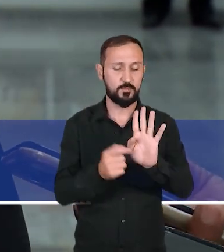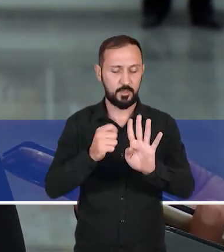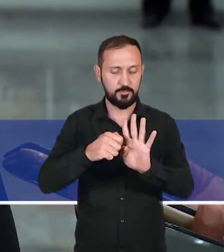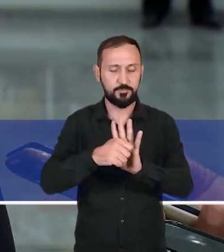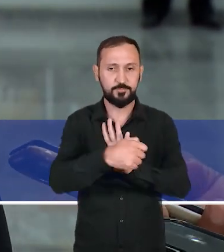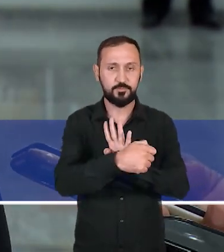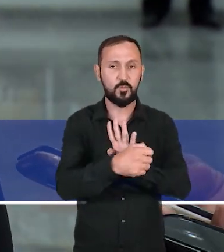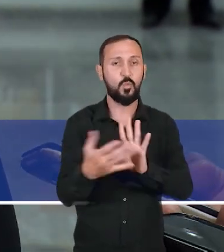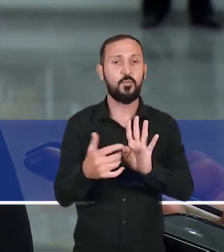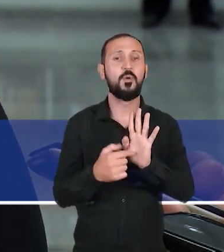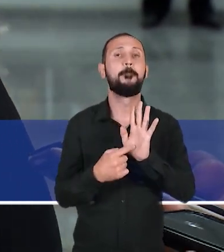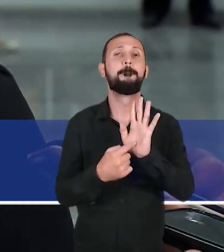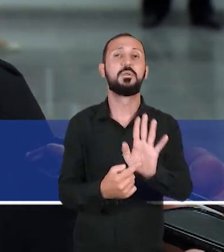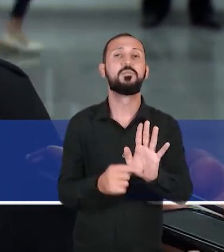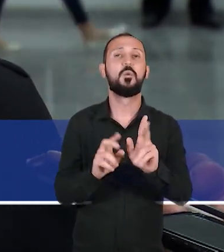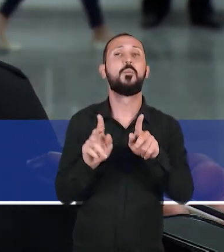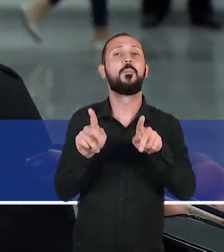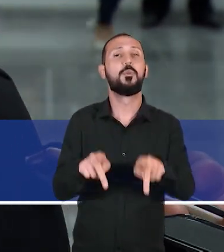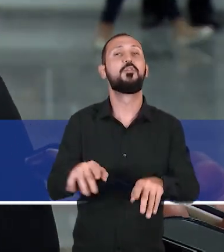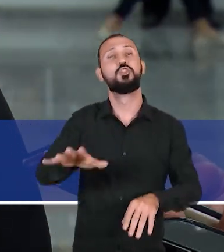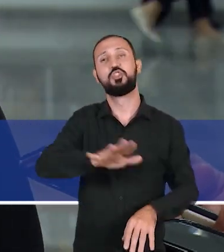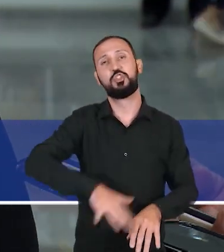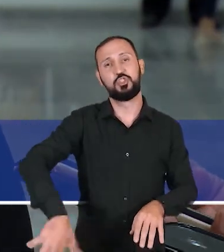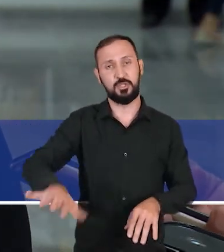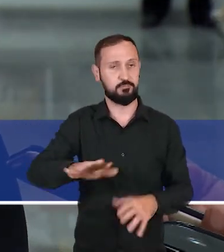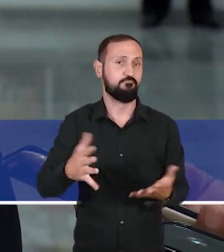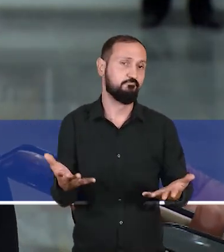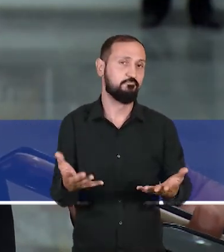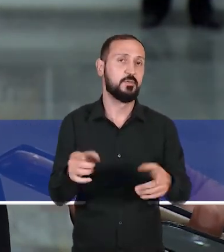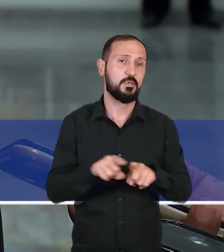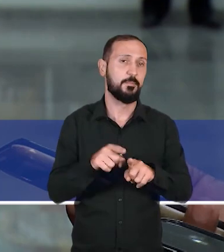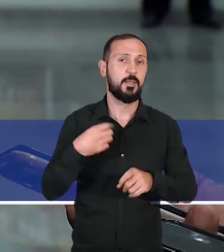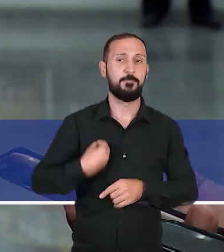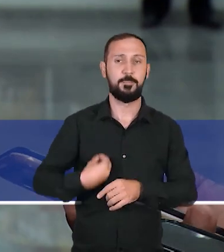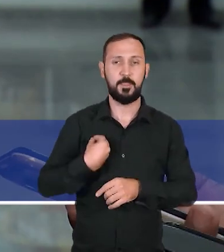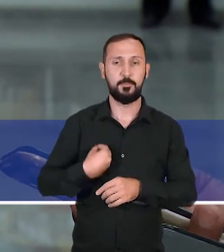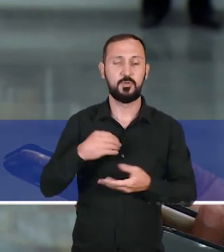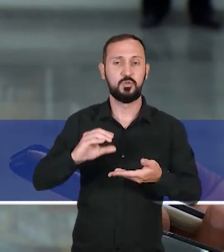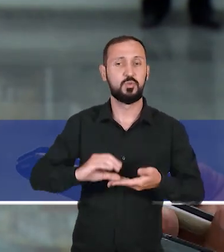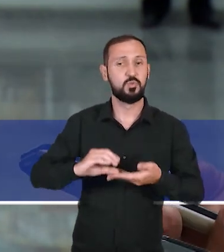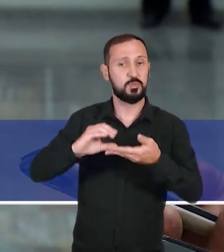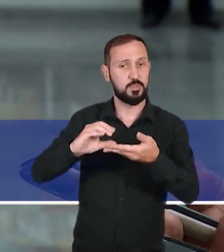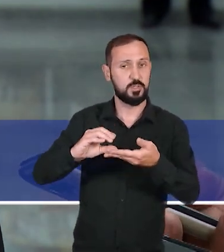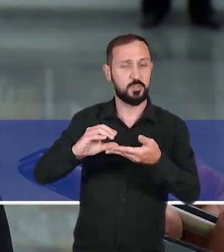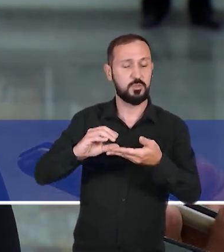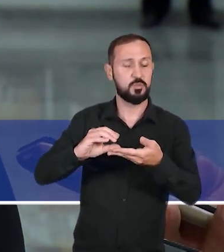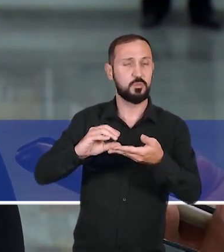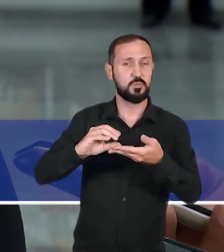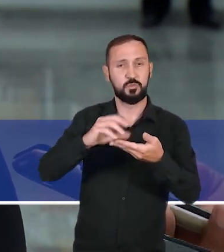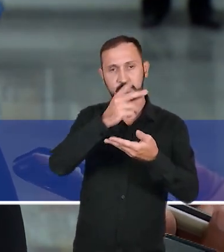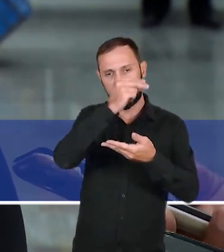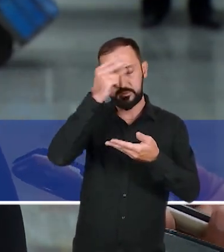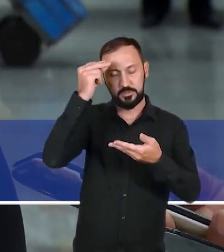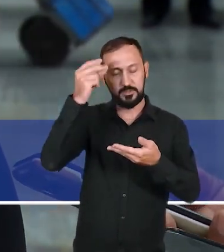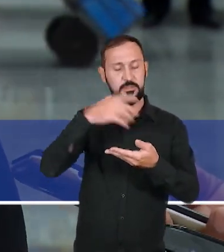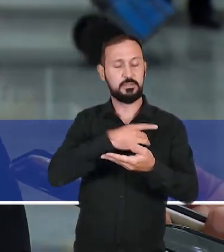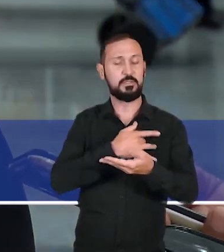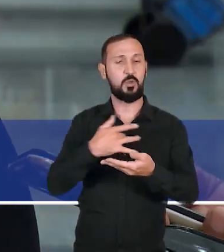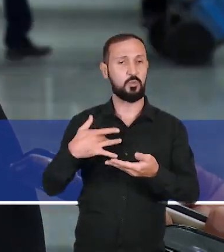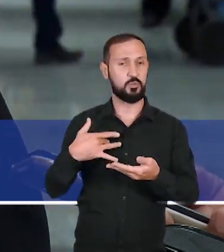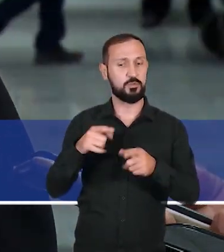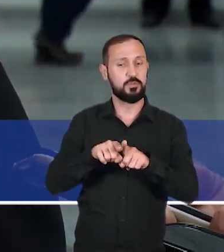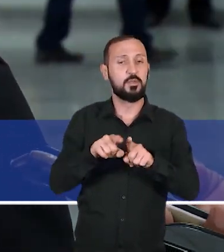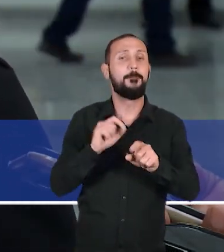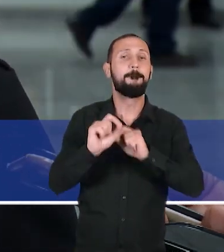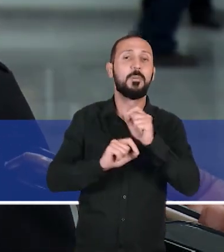quadrimestre, nós vamos apresentar hoje à população em geral e também com a presença dos conselheiros de saúde para essa Casa de Lei,